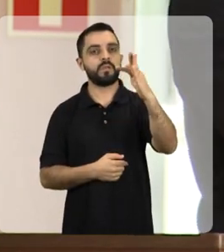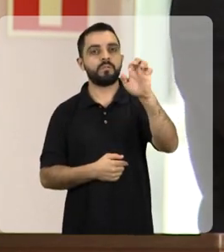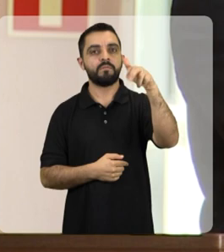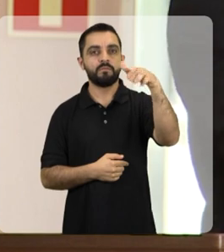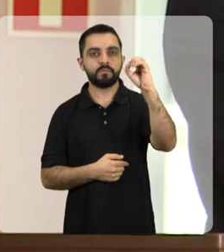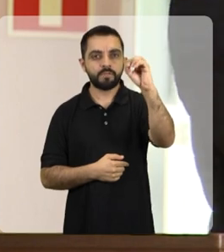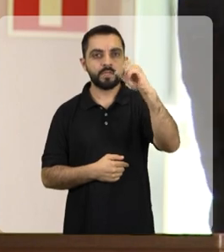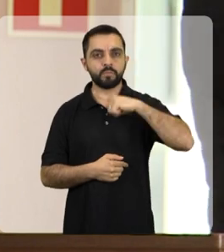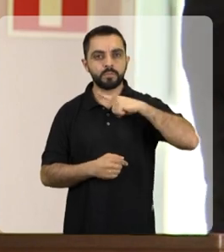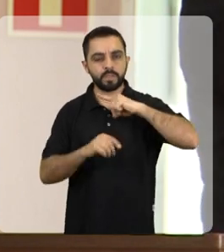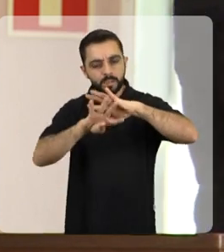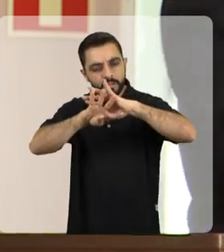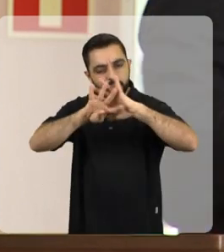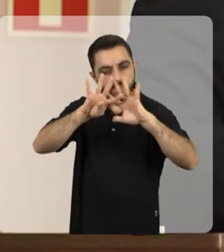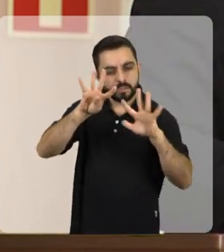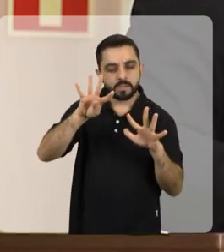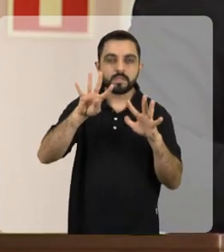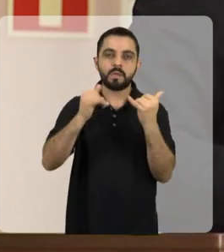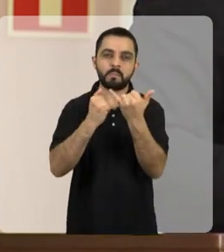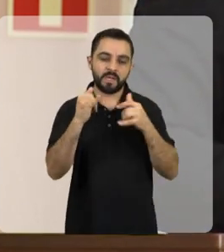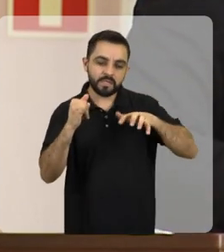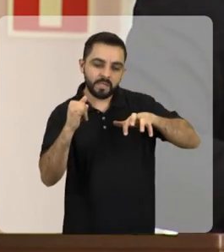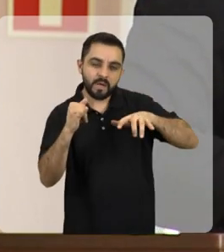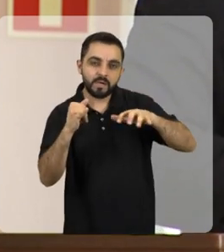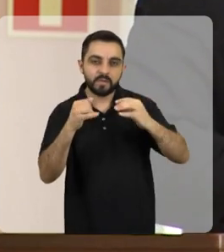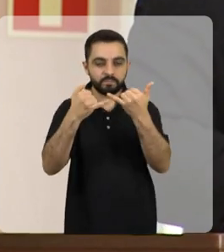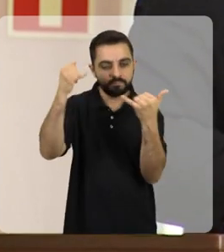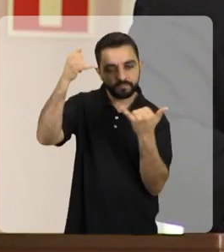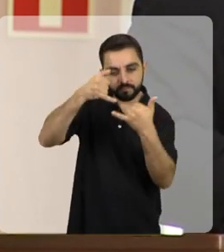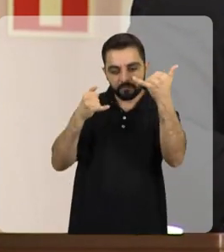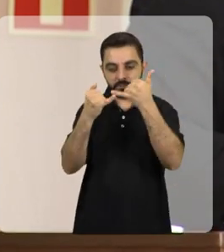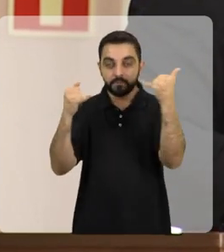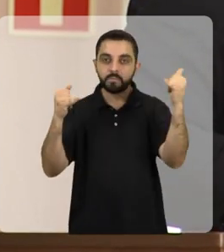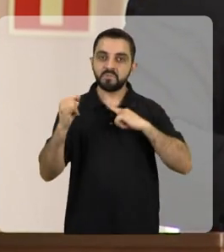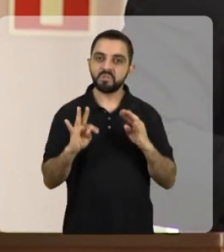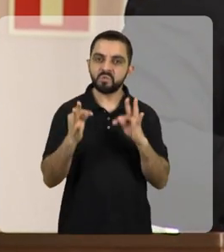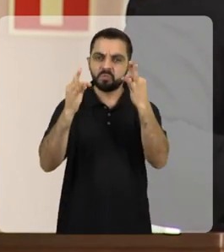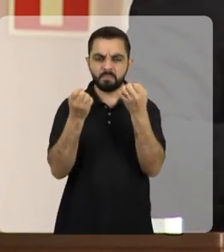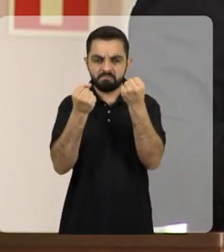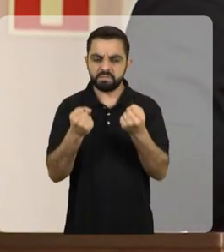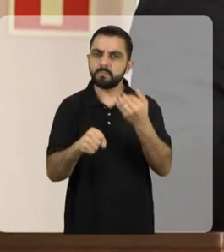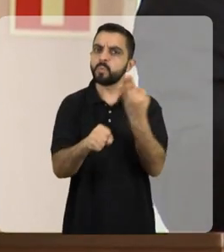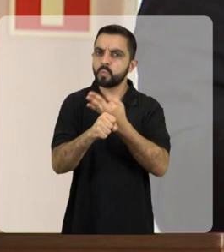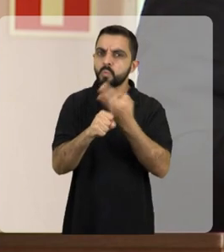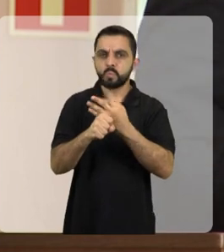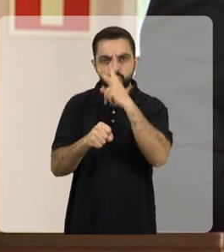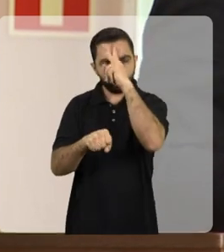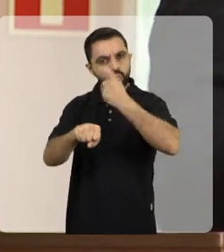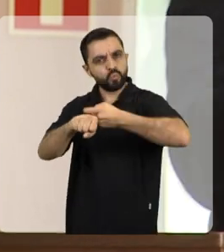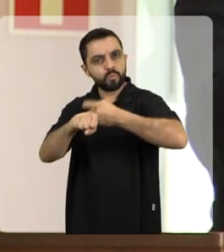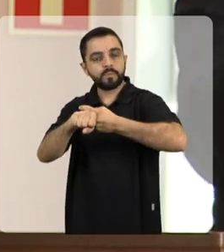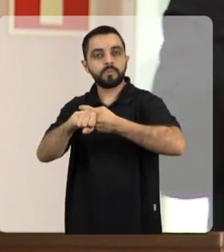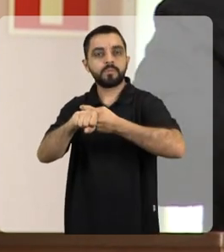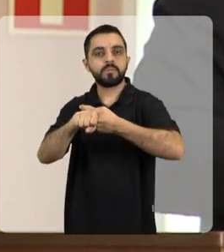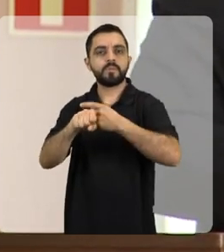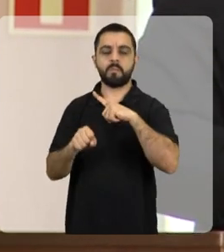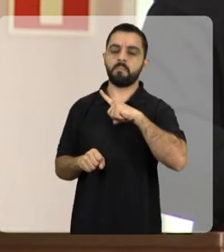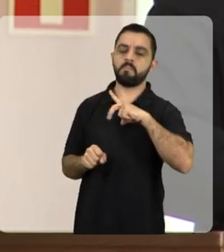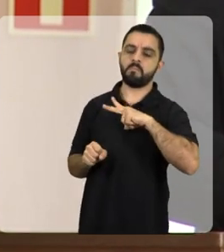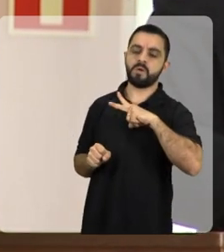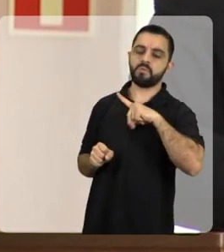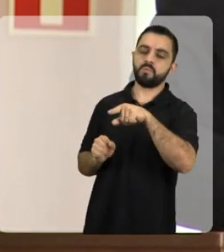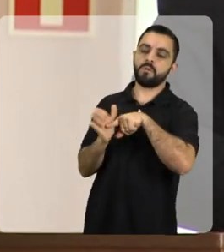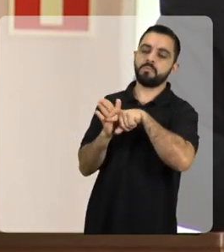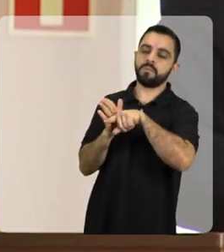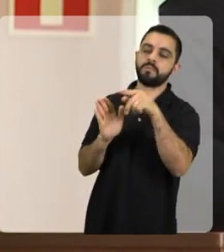grafite, que efetivamente tem um potencial tecnológico muito grande, Essa pesquisa aconteceria nas universidades privadas e,